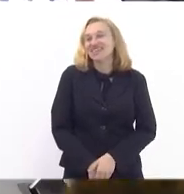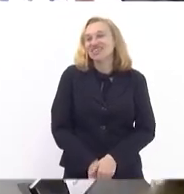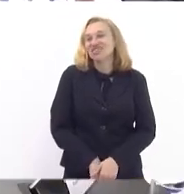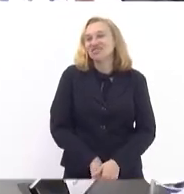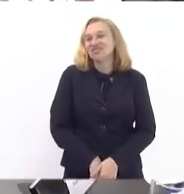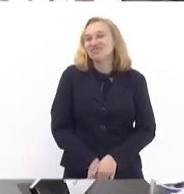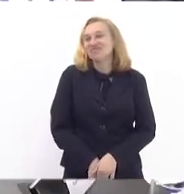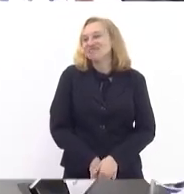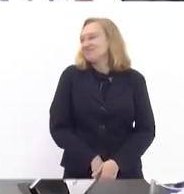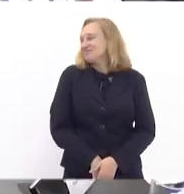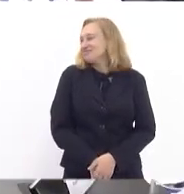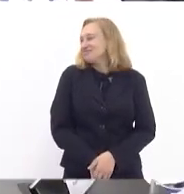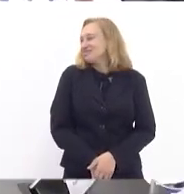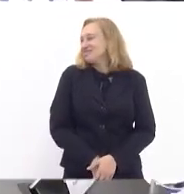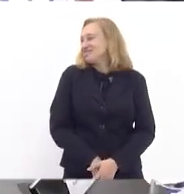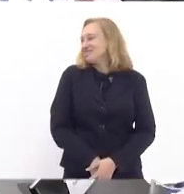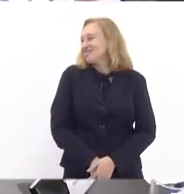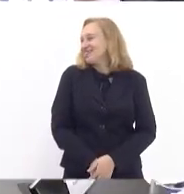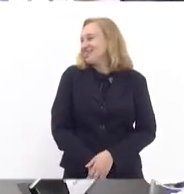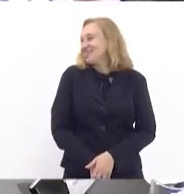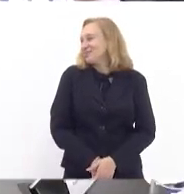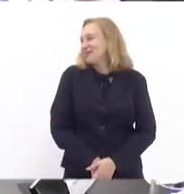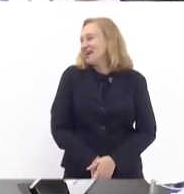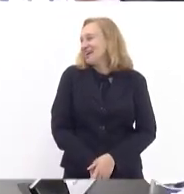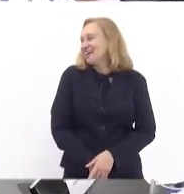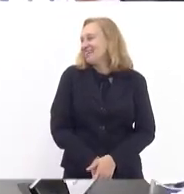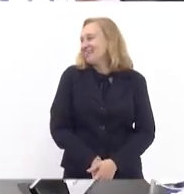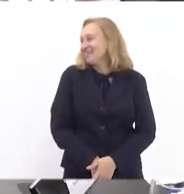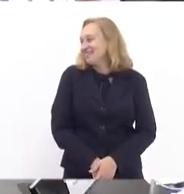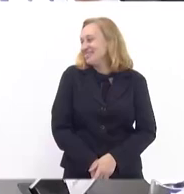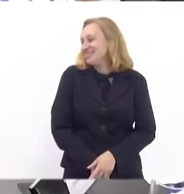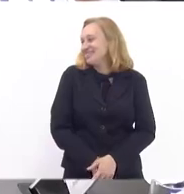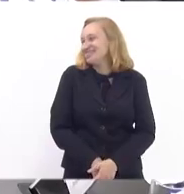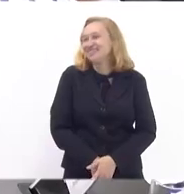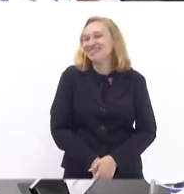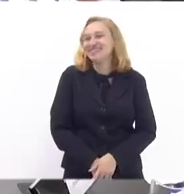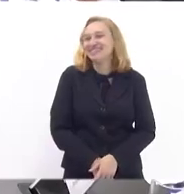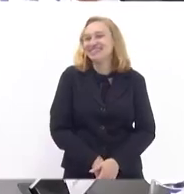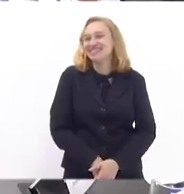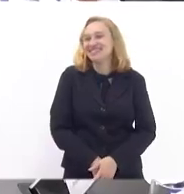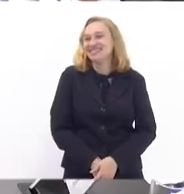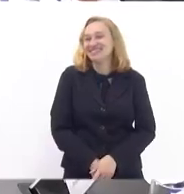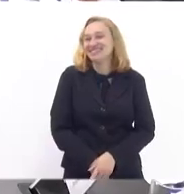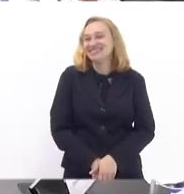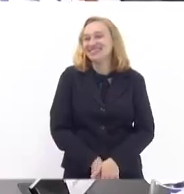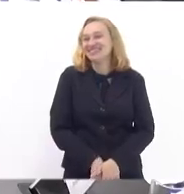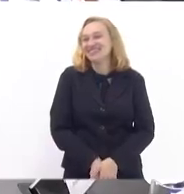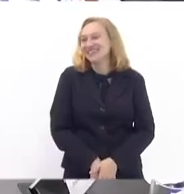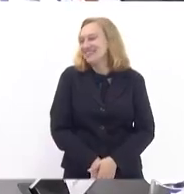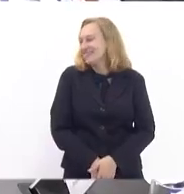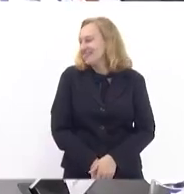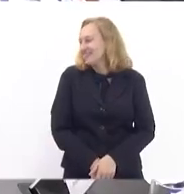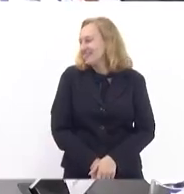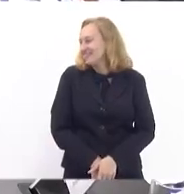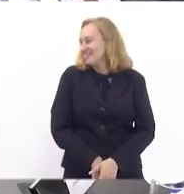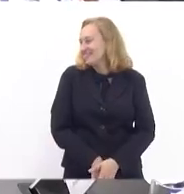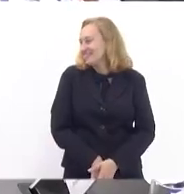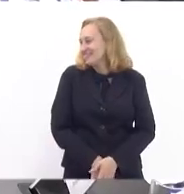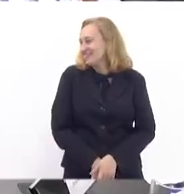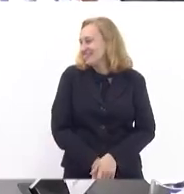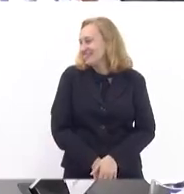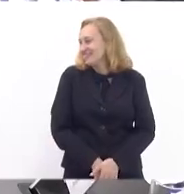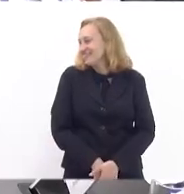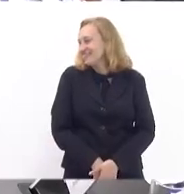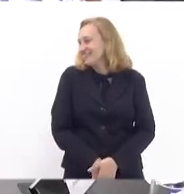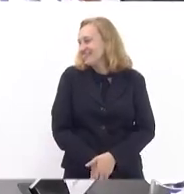E aí o remédio um pouco E aí eu quero no final